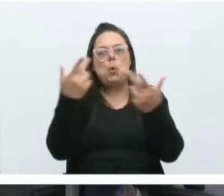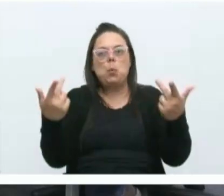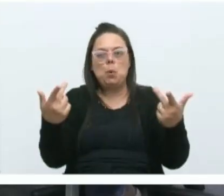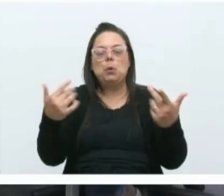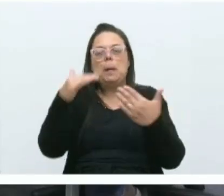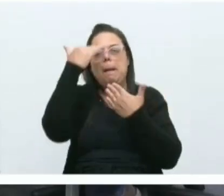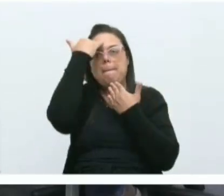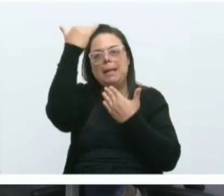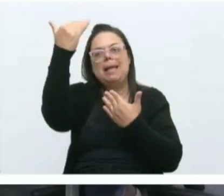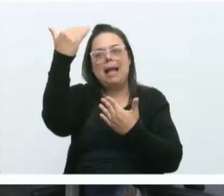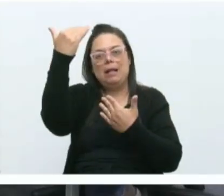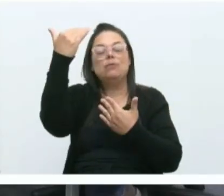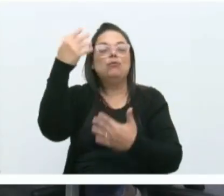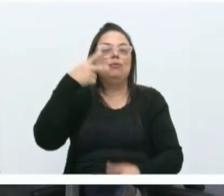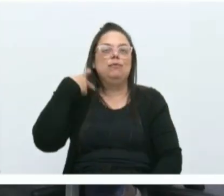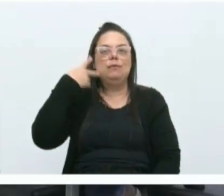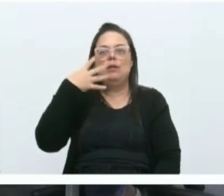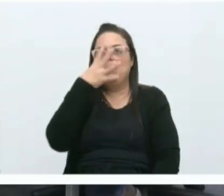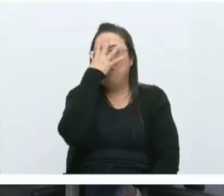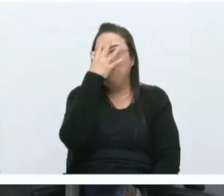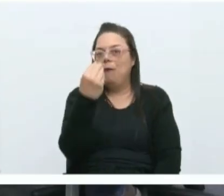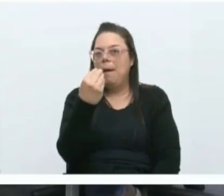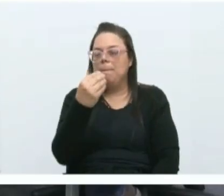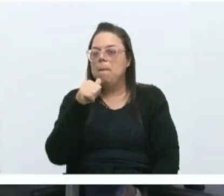Obrigado, vereador Fábio. Mais algum vereador?